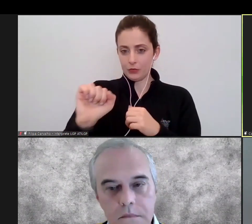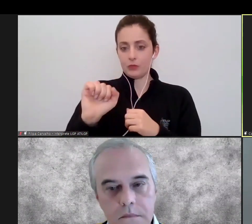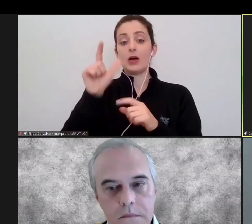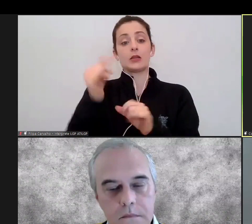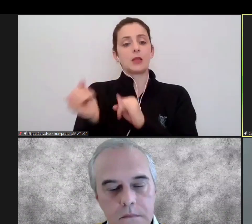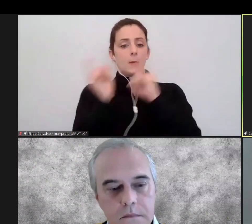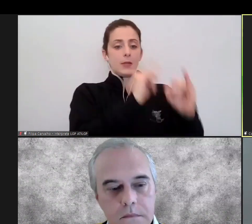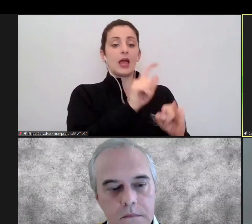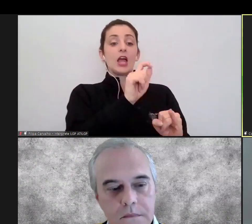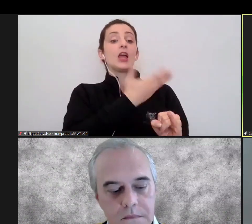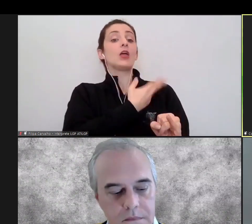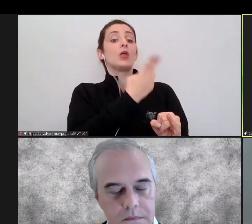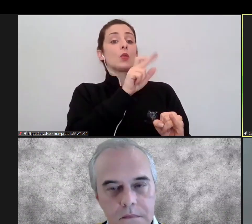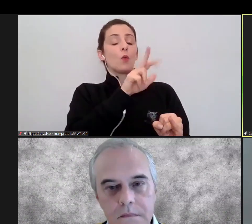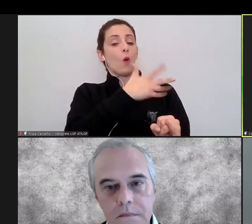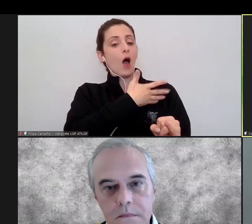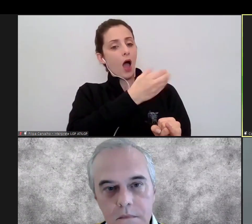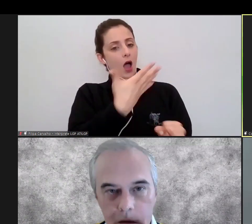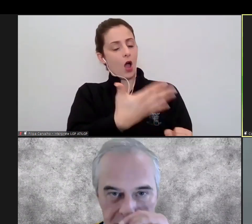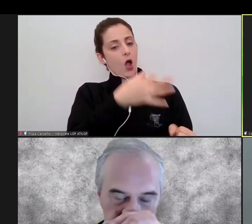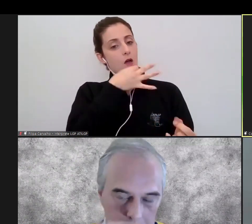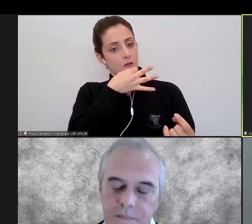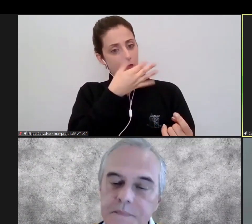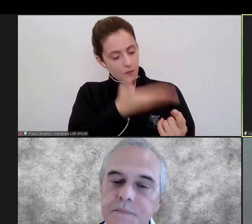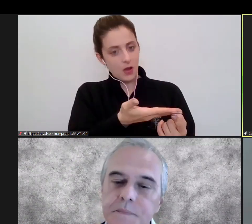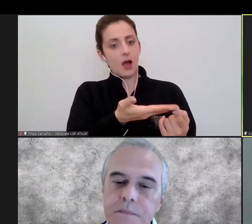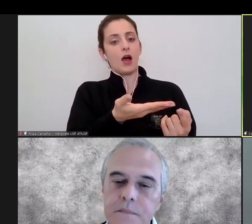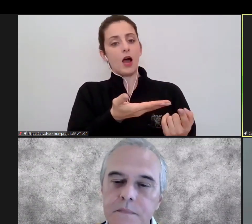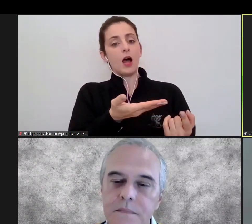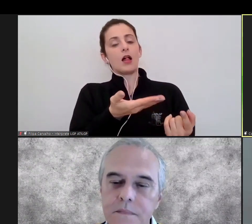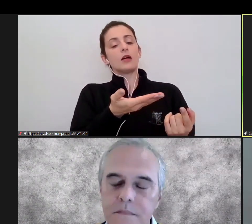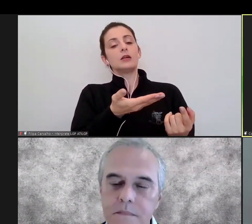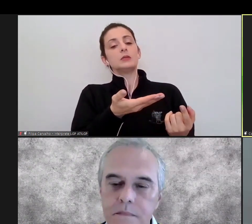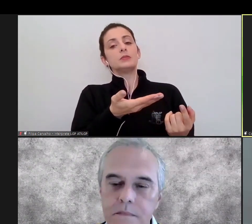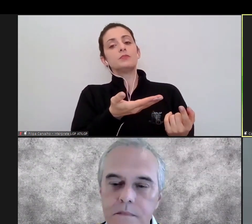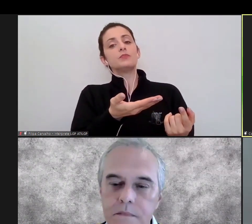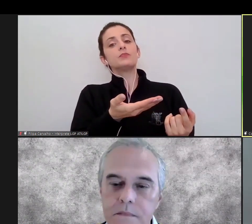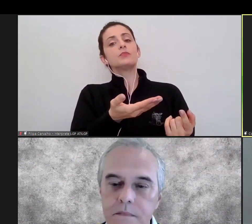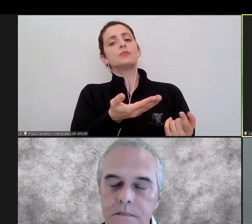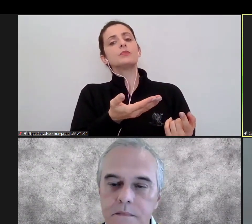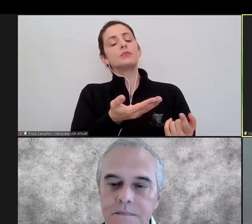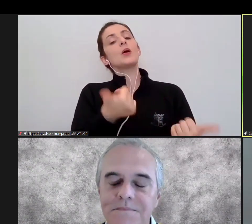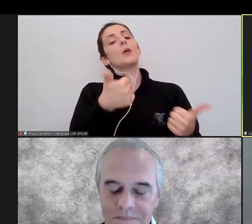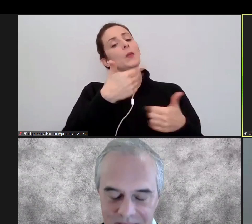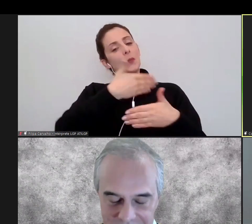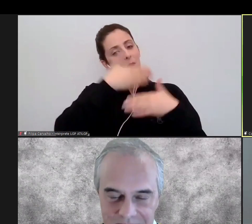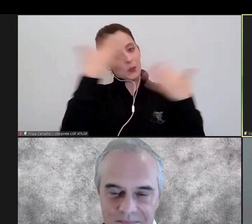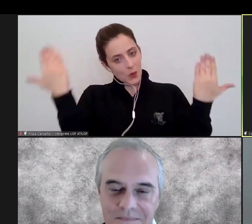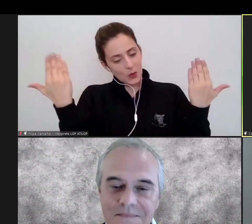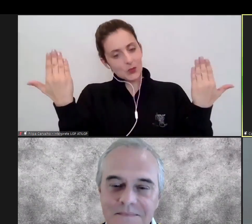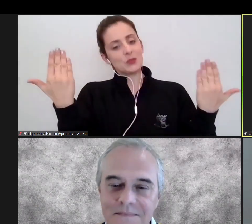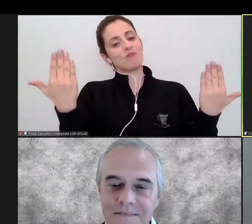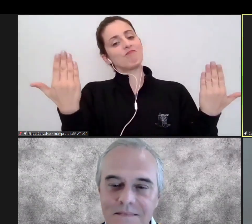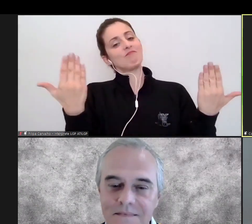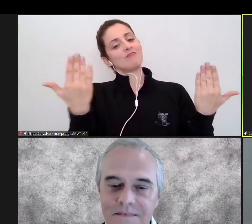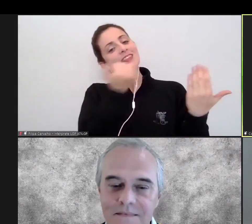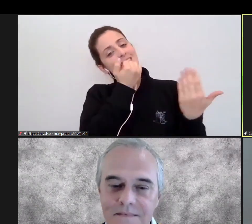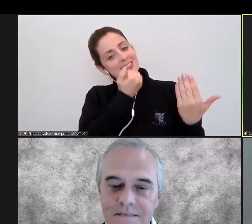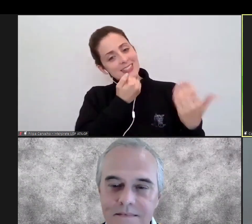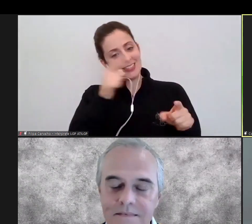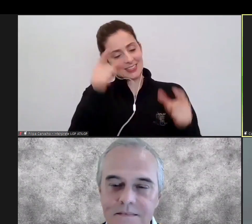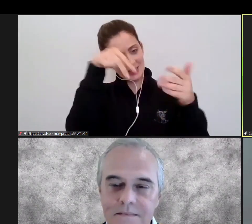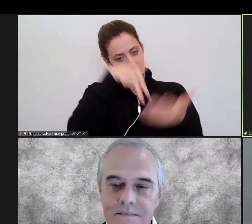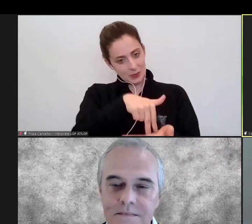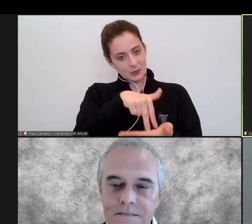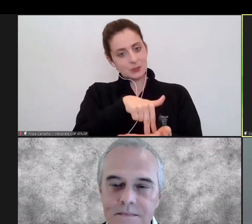ao Eduardo Homem da Costa, outro orador. Eduardo, muito bom dia, é um prazer tê-lo aqui também. Para